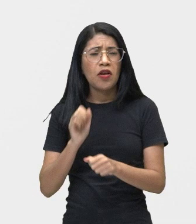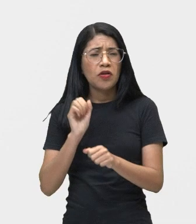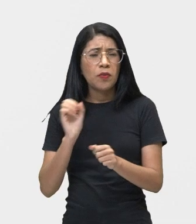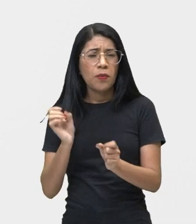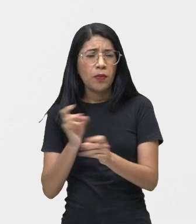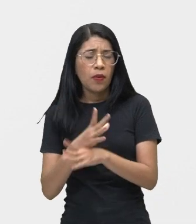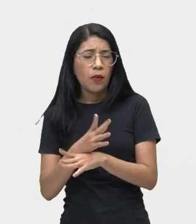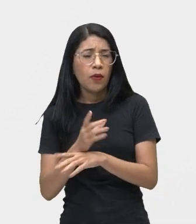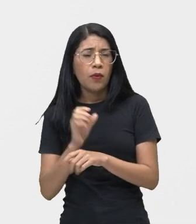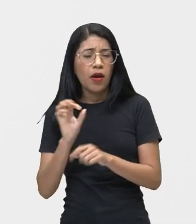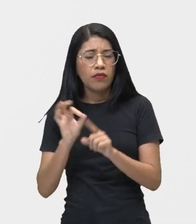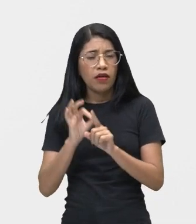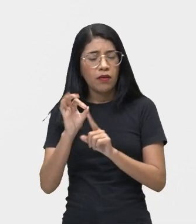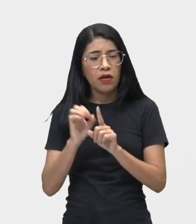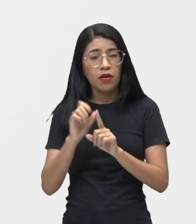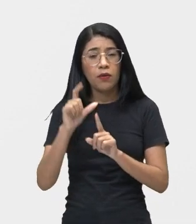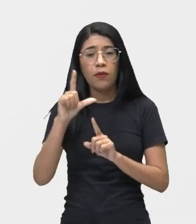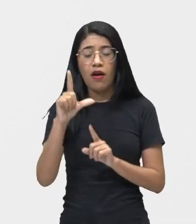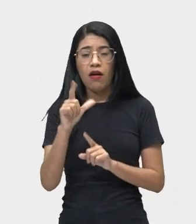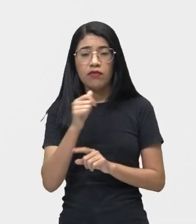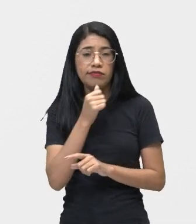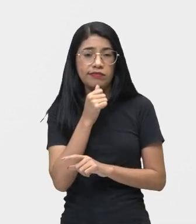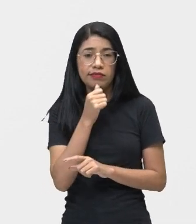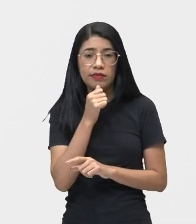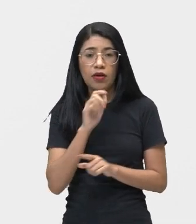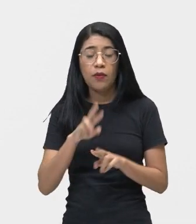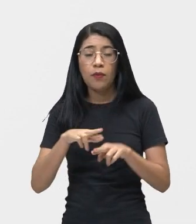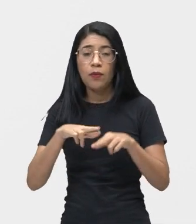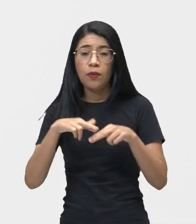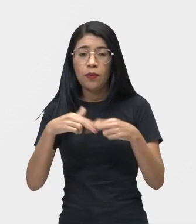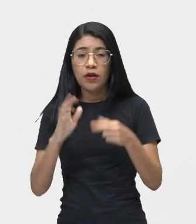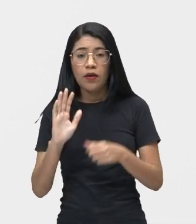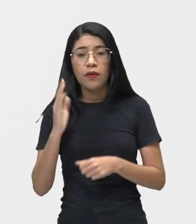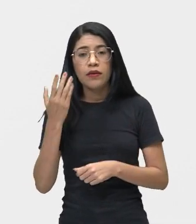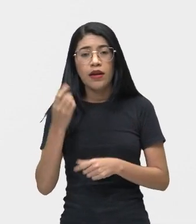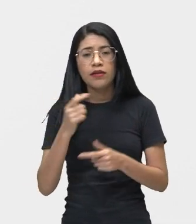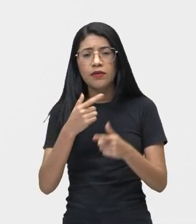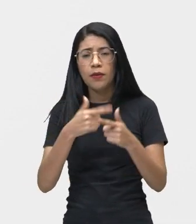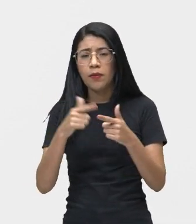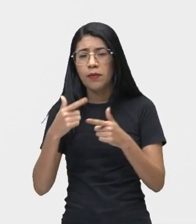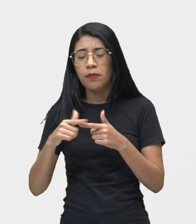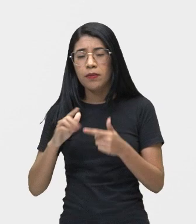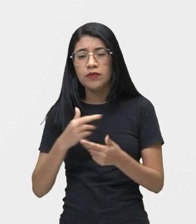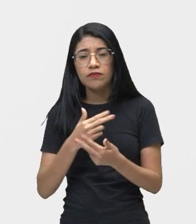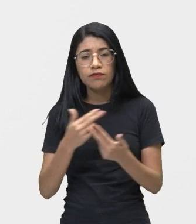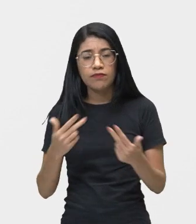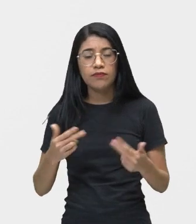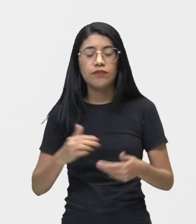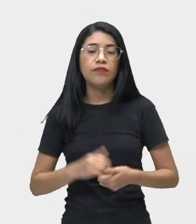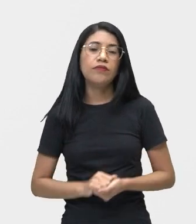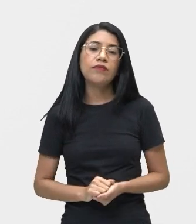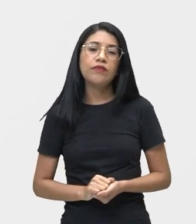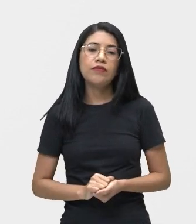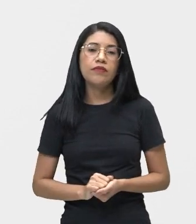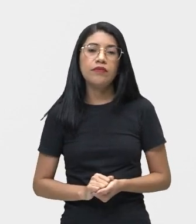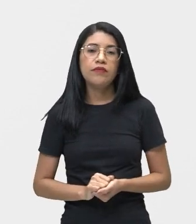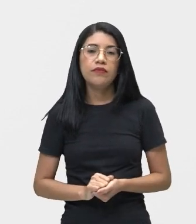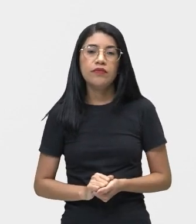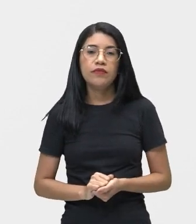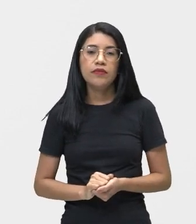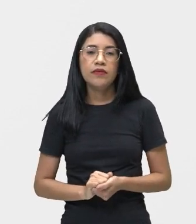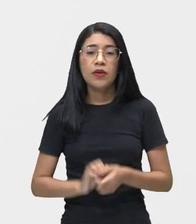essa alta temperatura, por isso que está ocorrendo muitas situações. E falando aí em